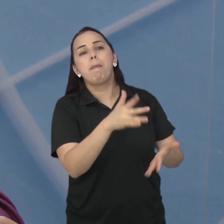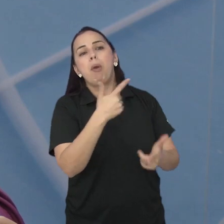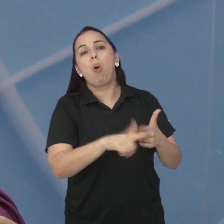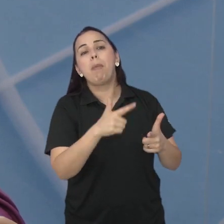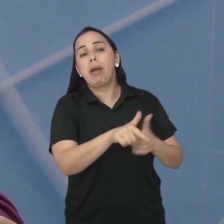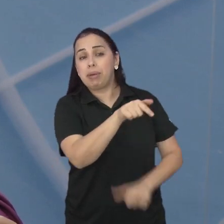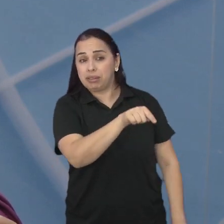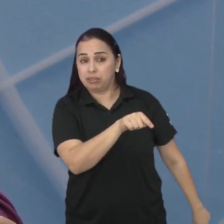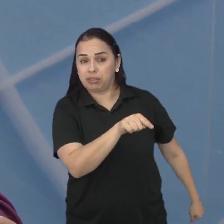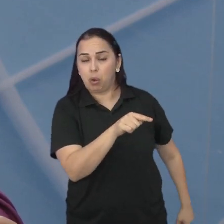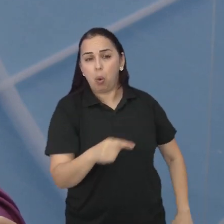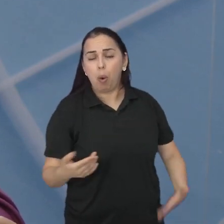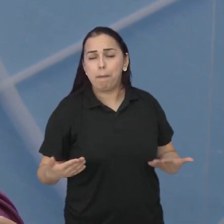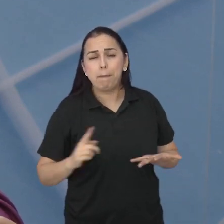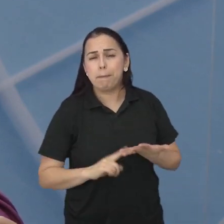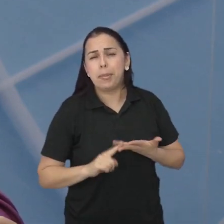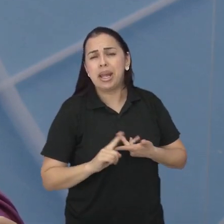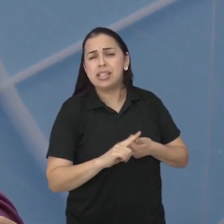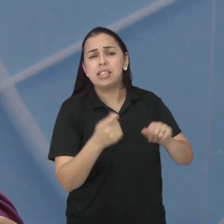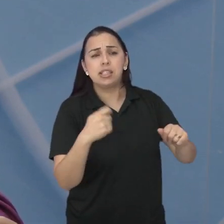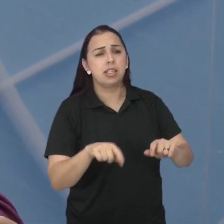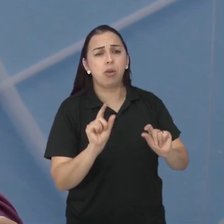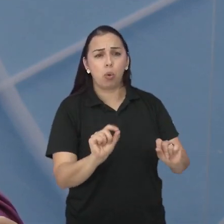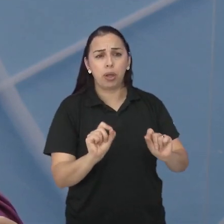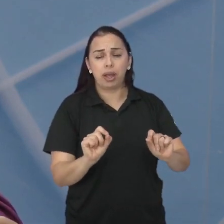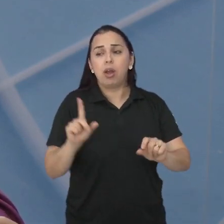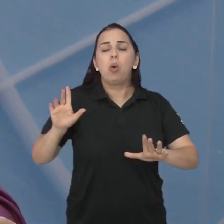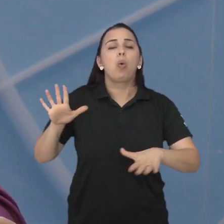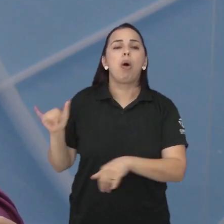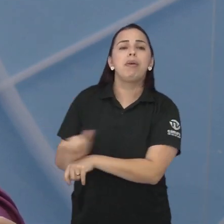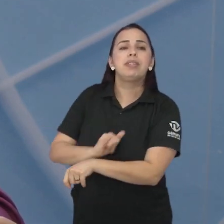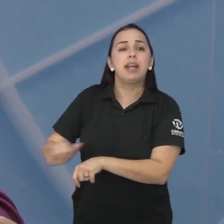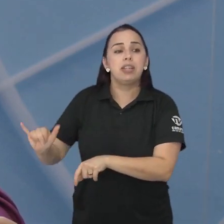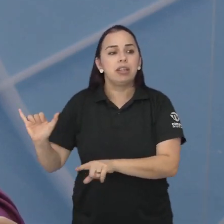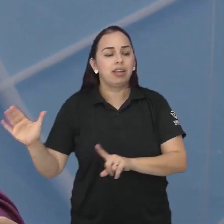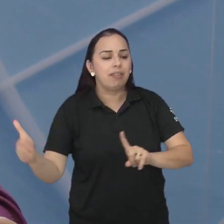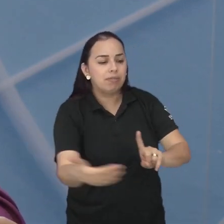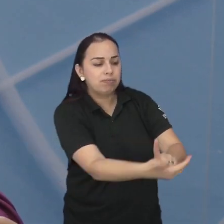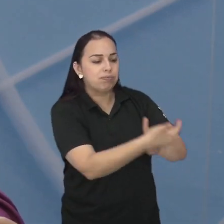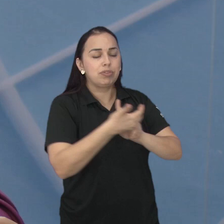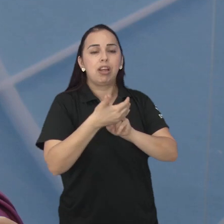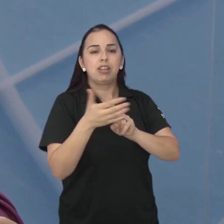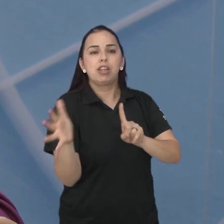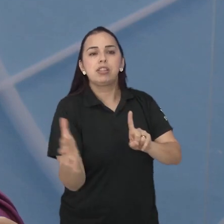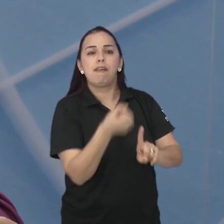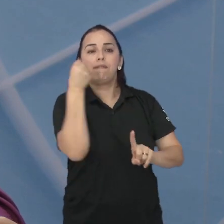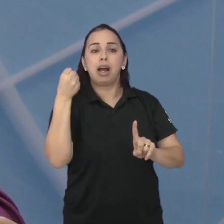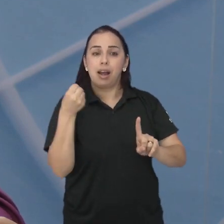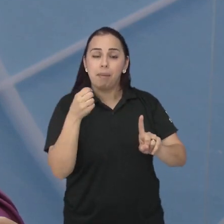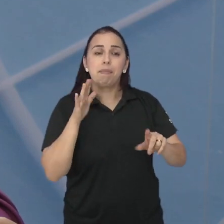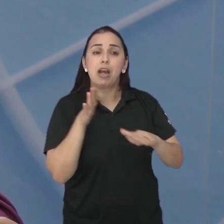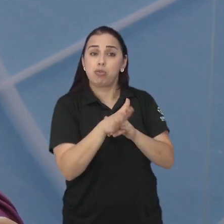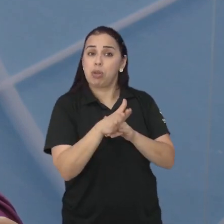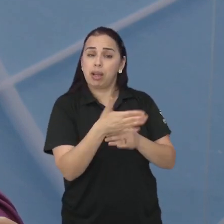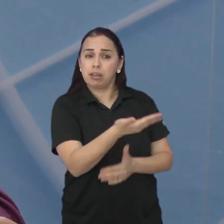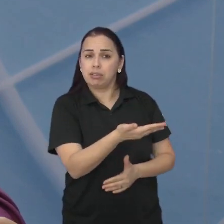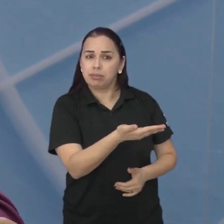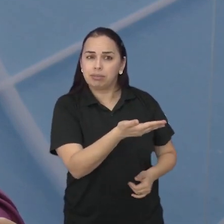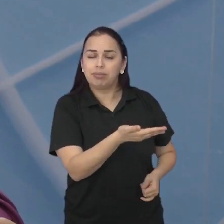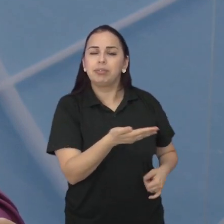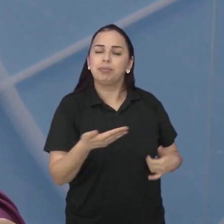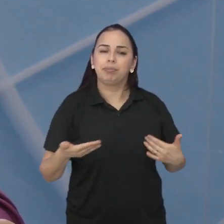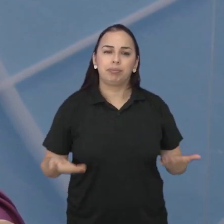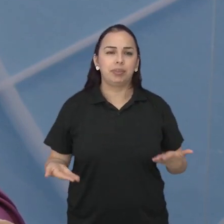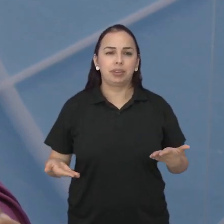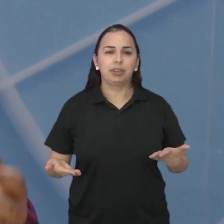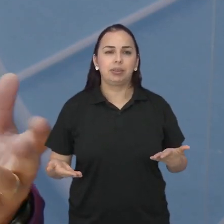que ele precisa hoje? Qual que é a articulação que eu vou ter que fazer para resgatar essa pessoa, para ajudar ela? Então,